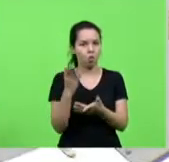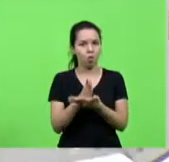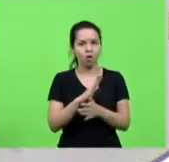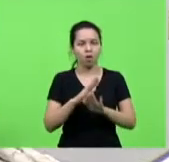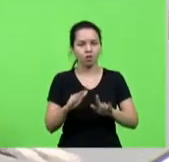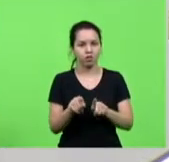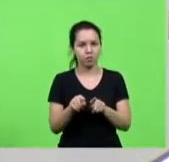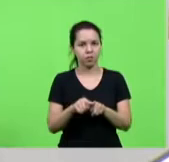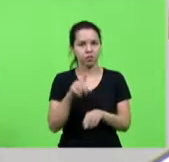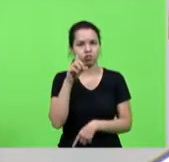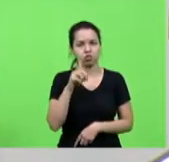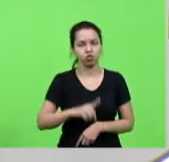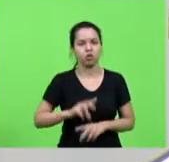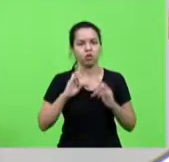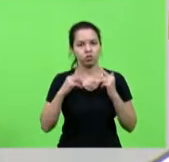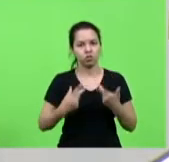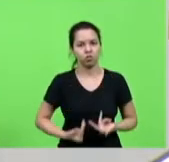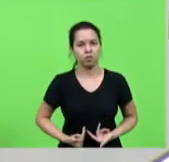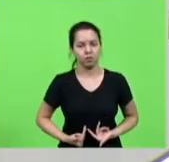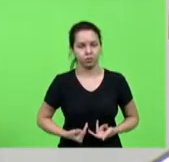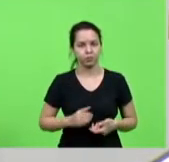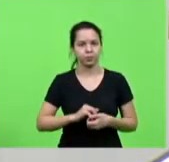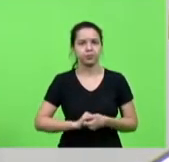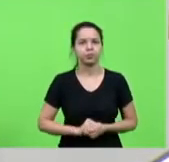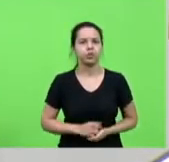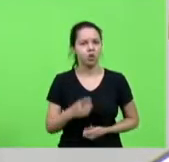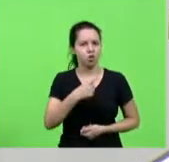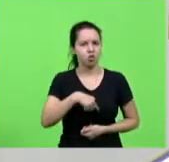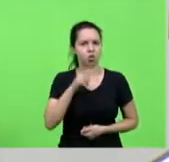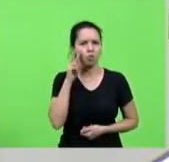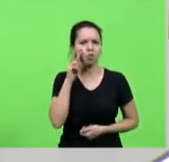Humanos. Bom, o que nos chama mais atenção